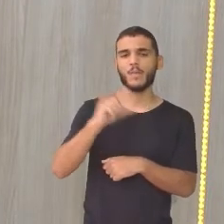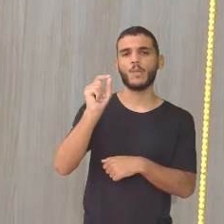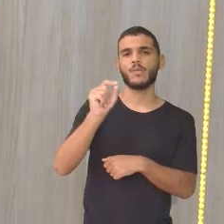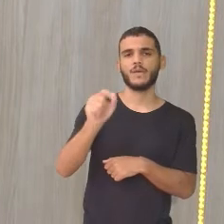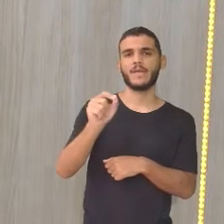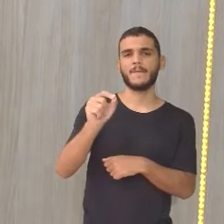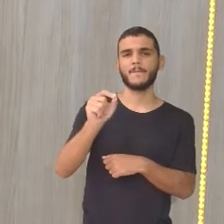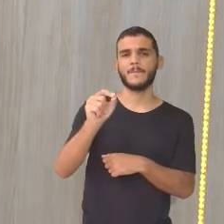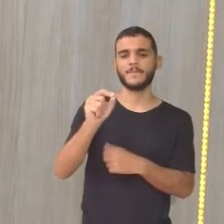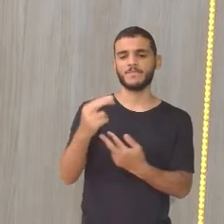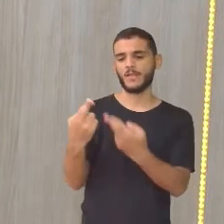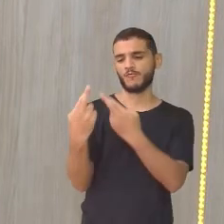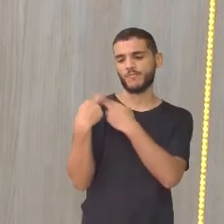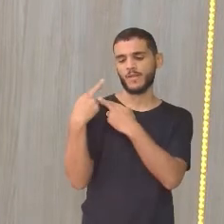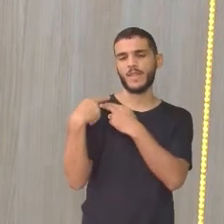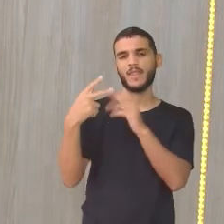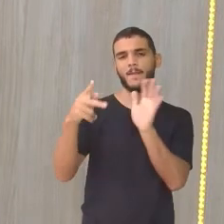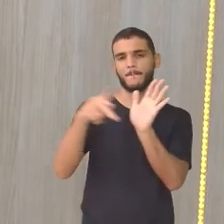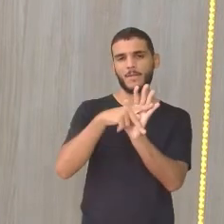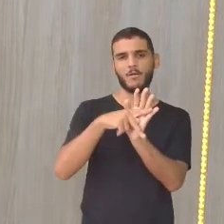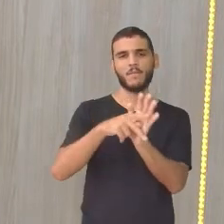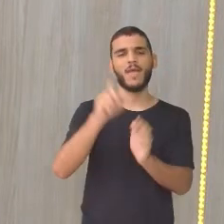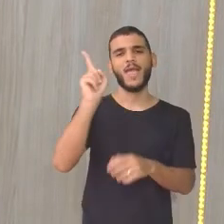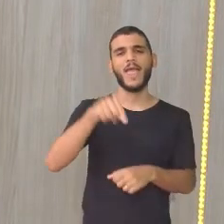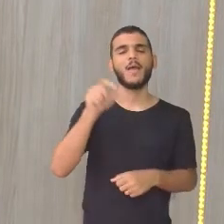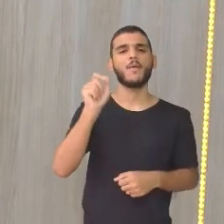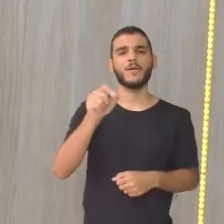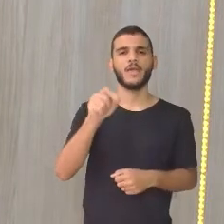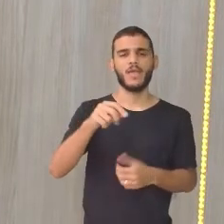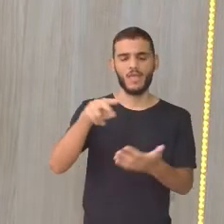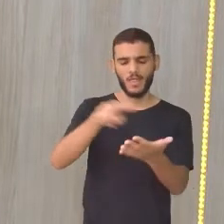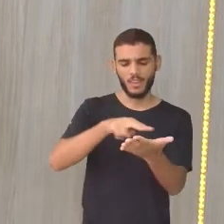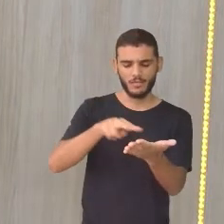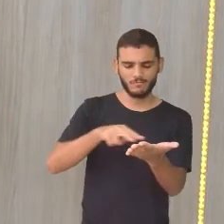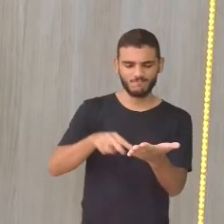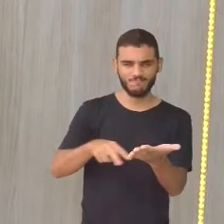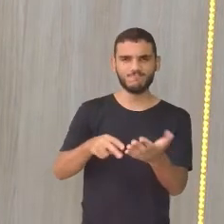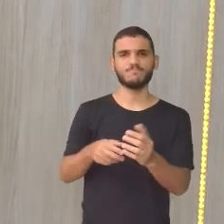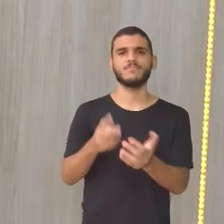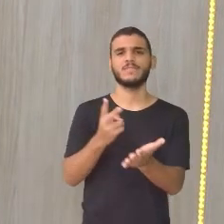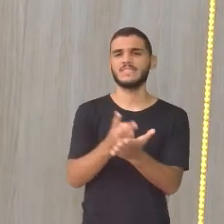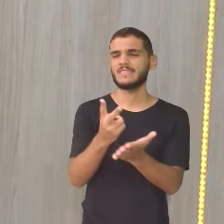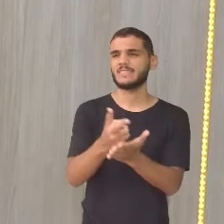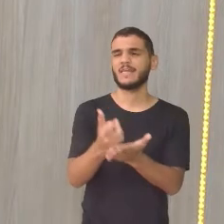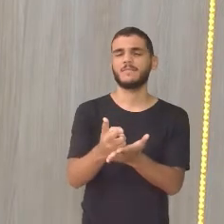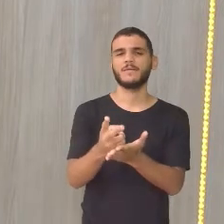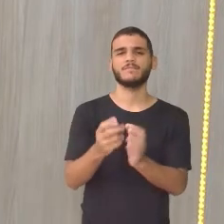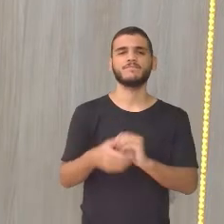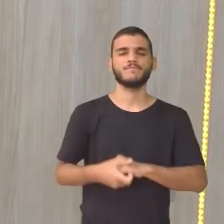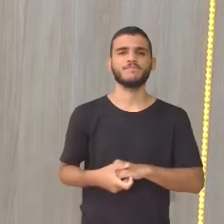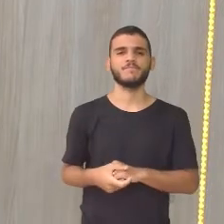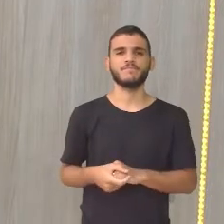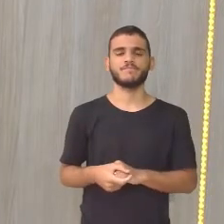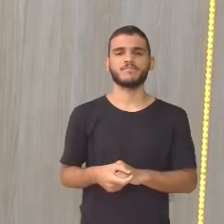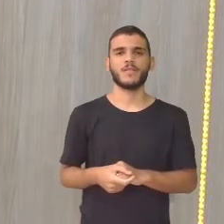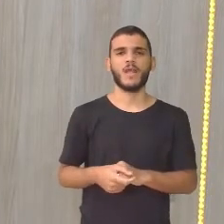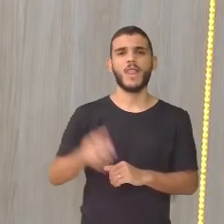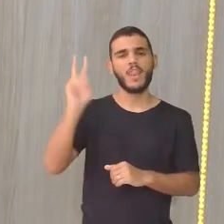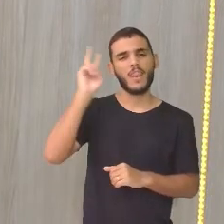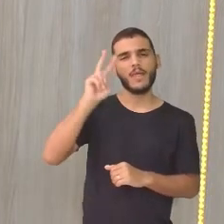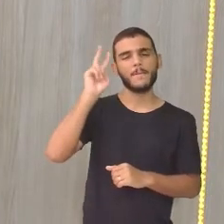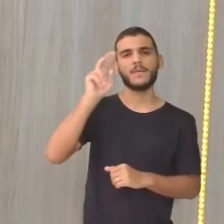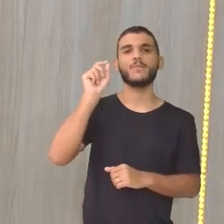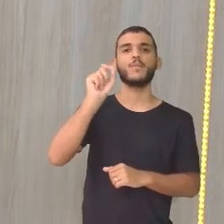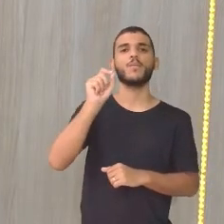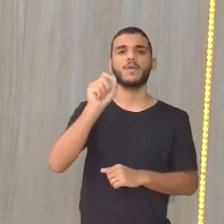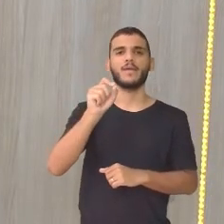é ler, reler, escrever, reescrever. Lembrando que os escritores, antes